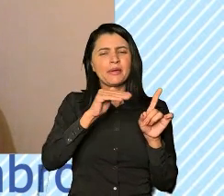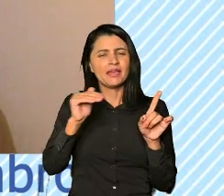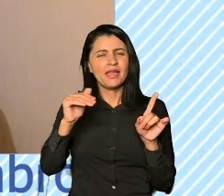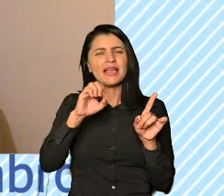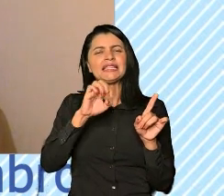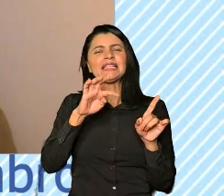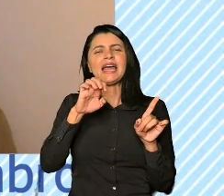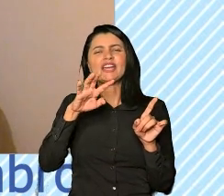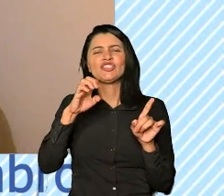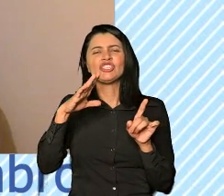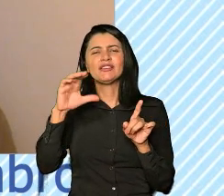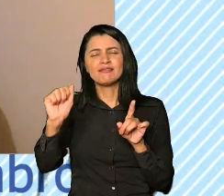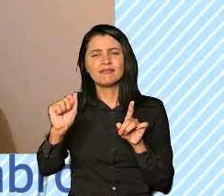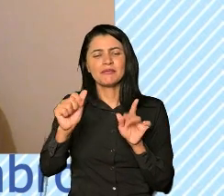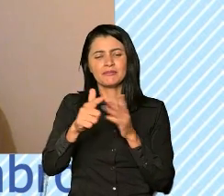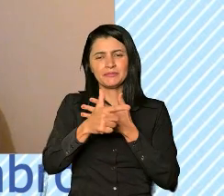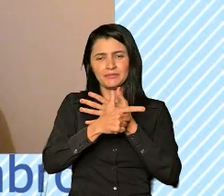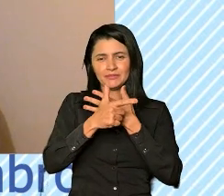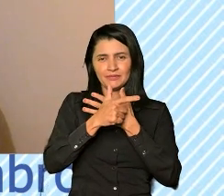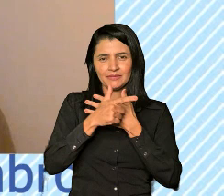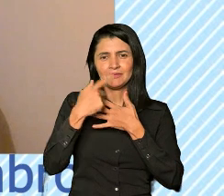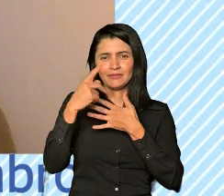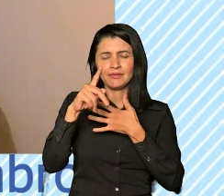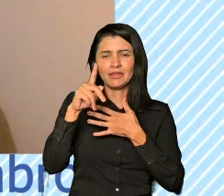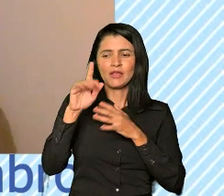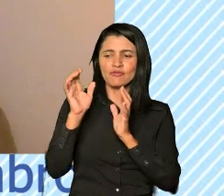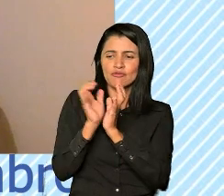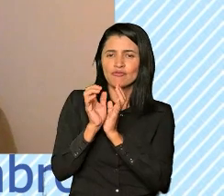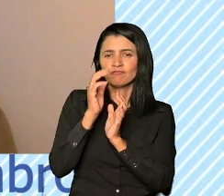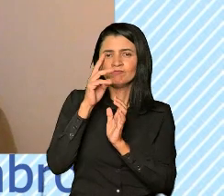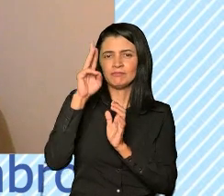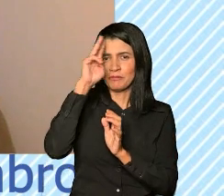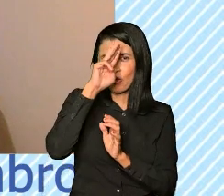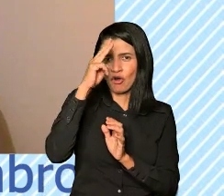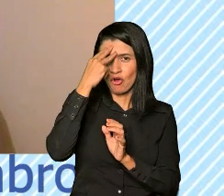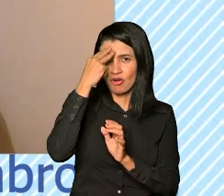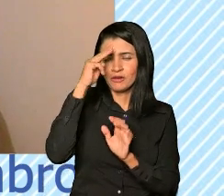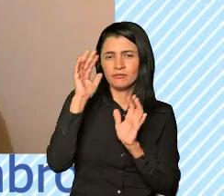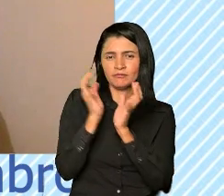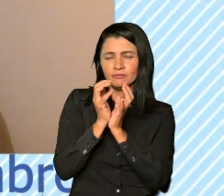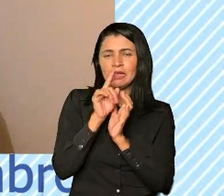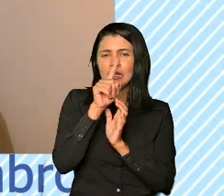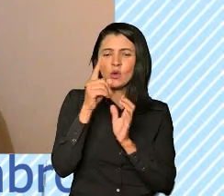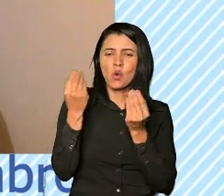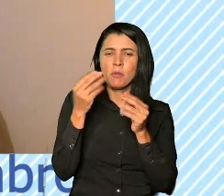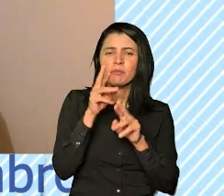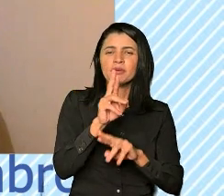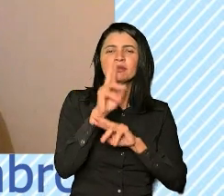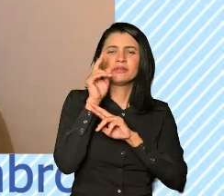e do papel como a mulher é representada até hoje nas fotos,